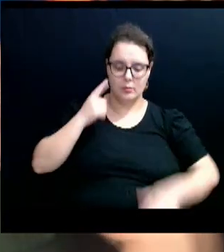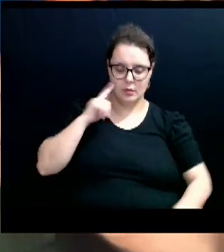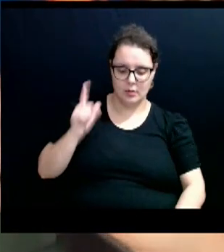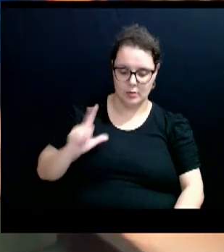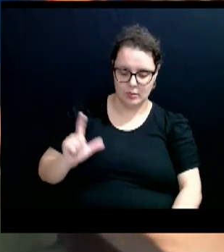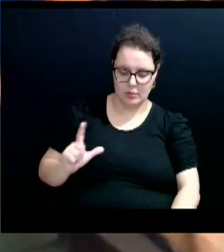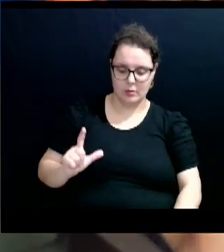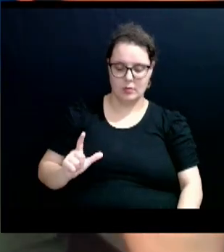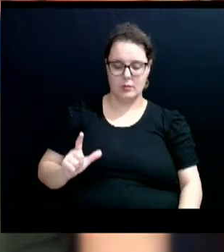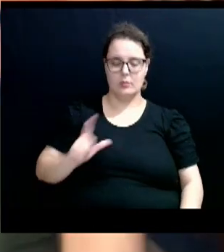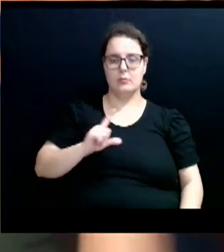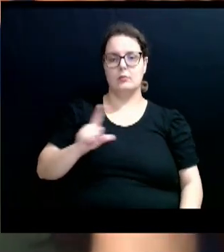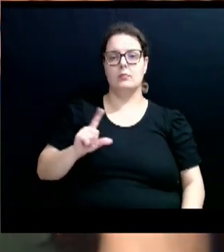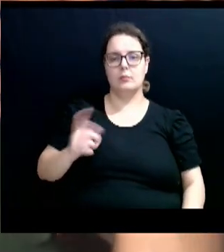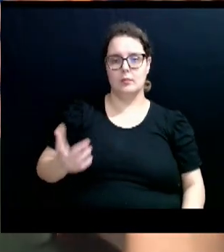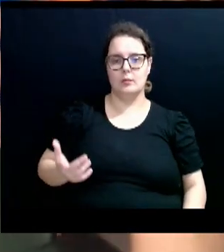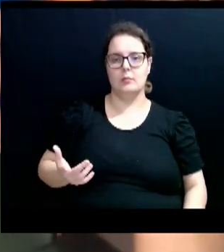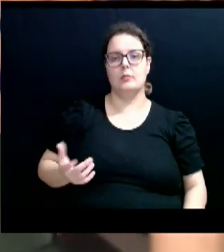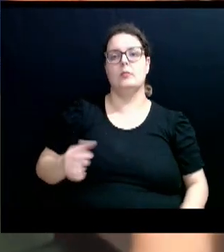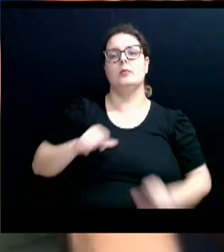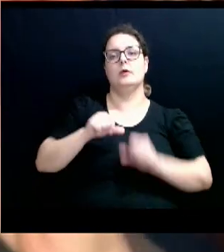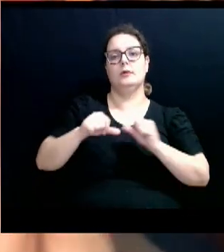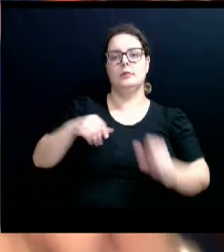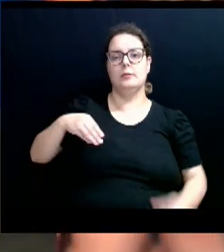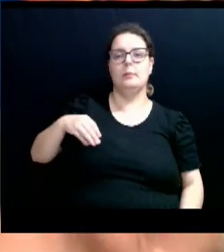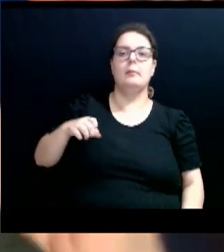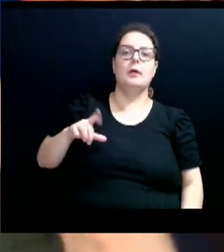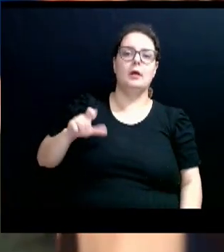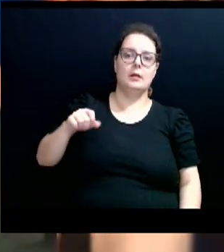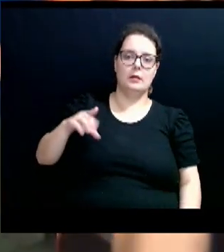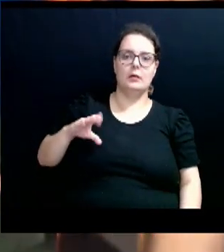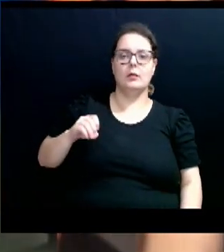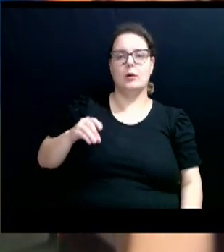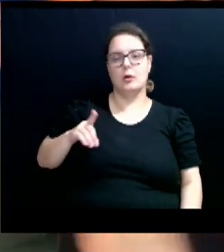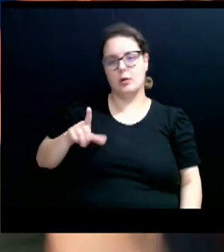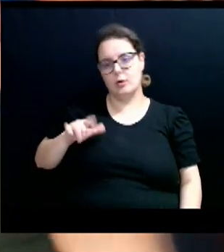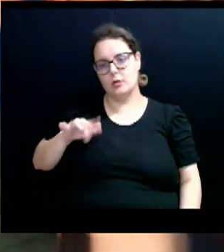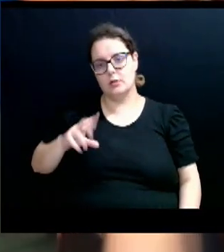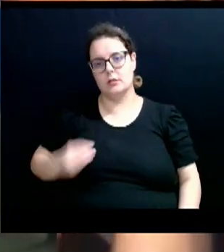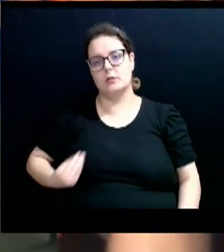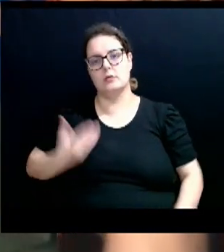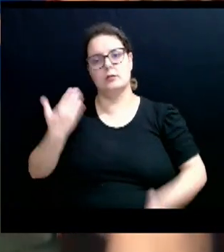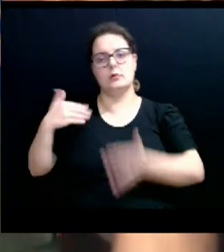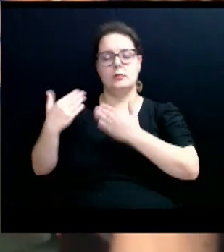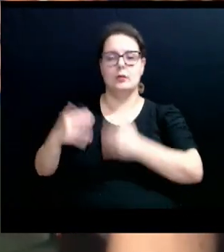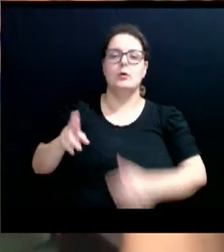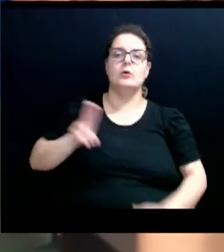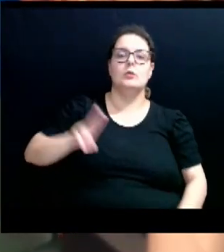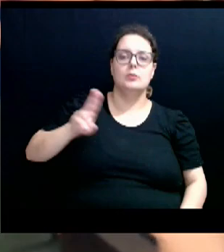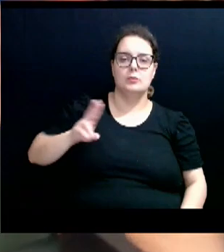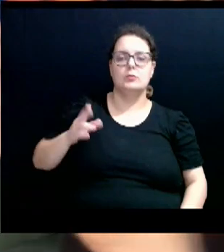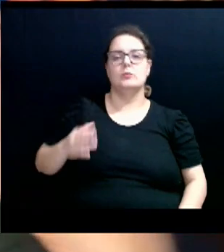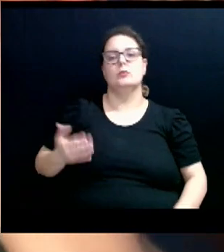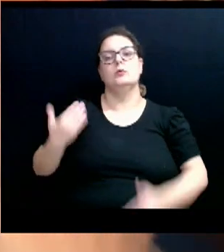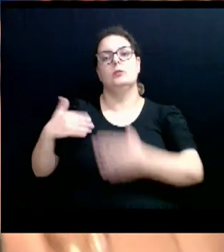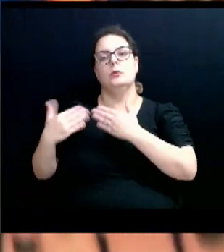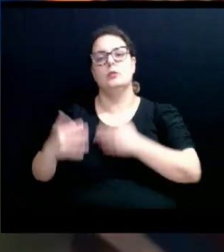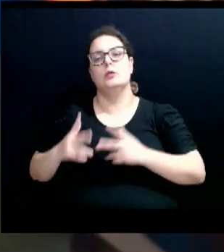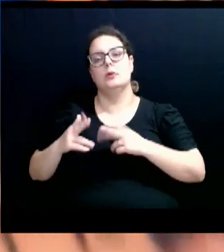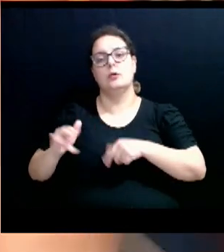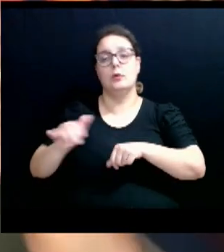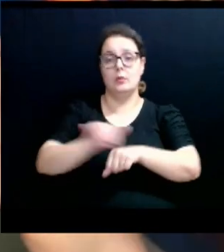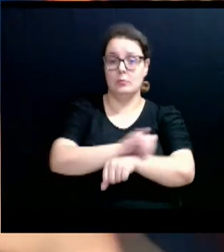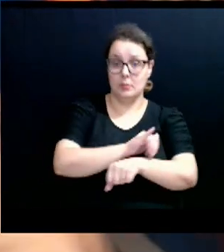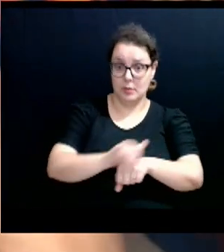pessoas melancólicas que vivem do passado. Usar o passado como uma ferramenta para